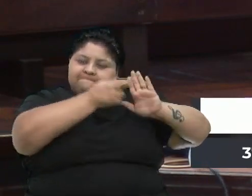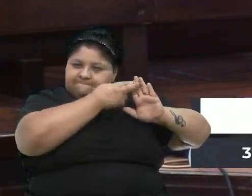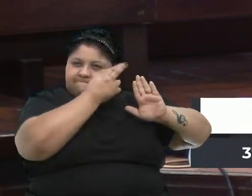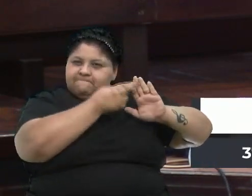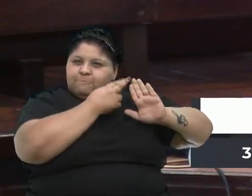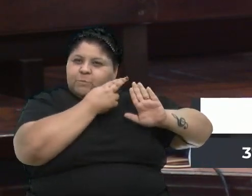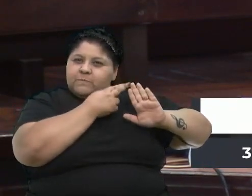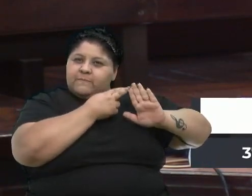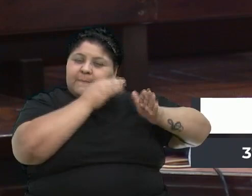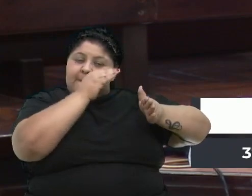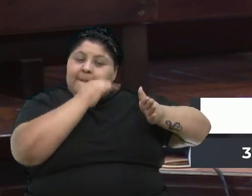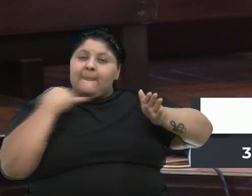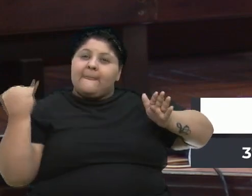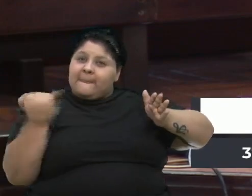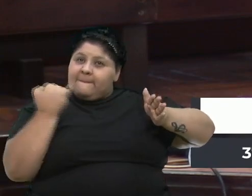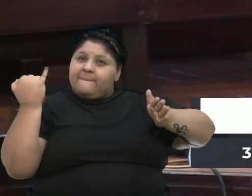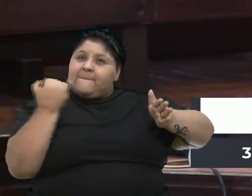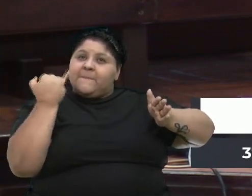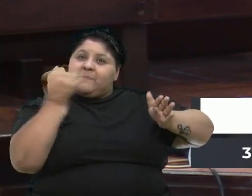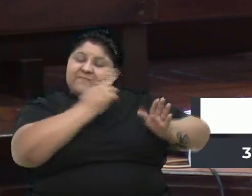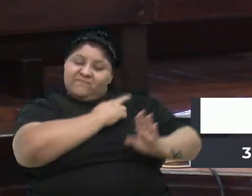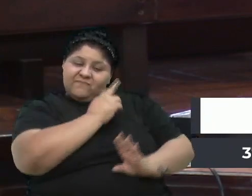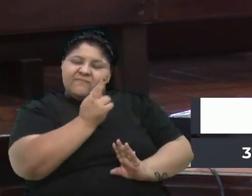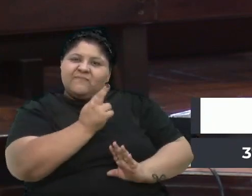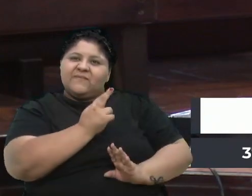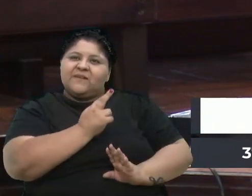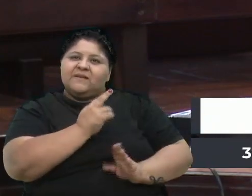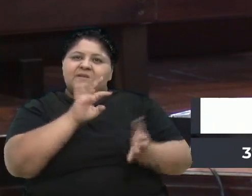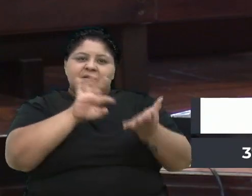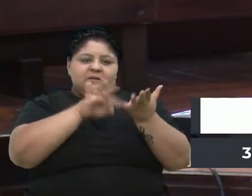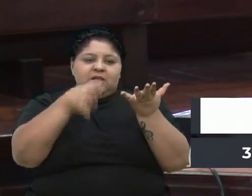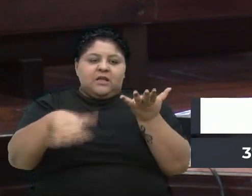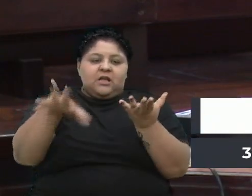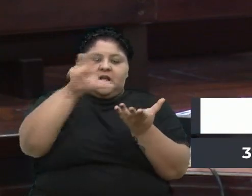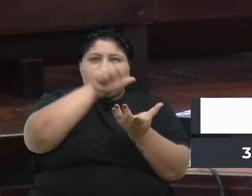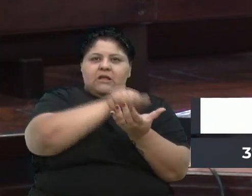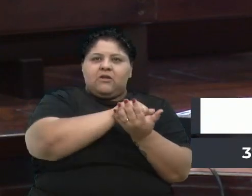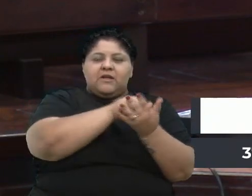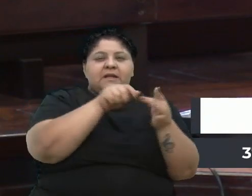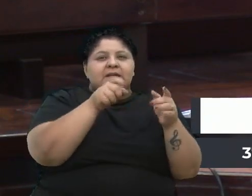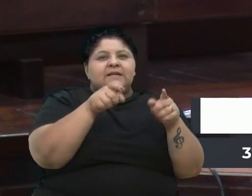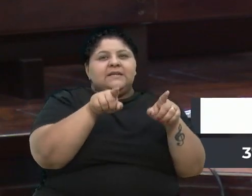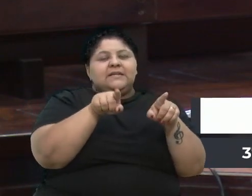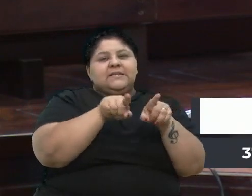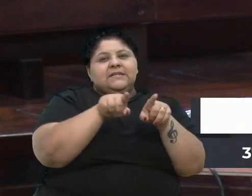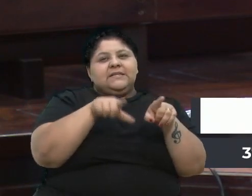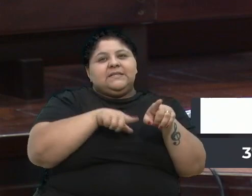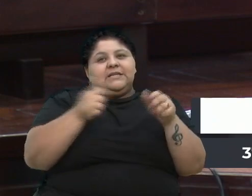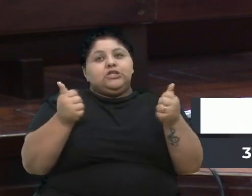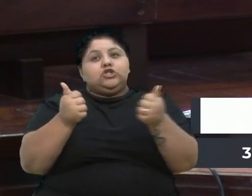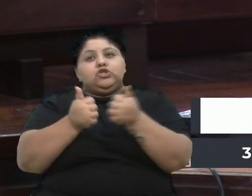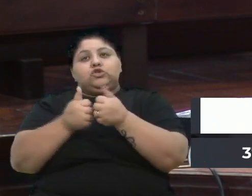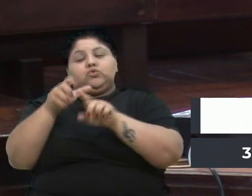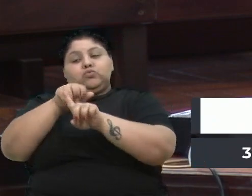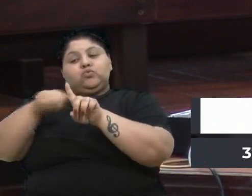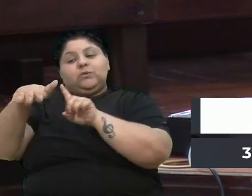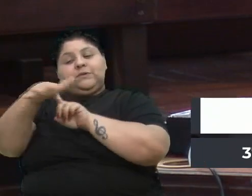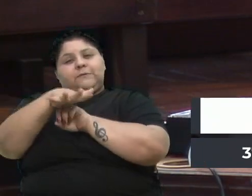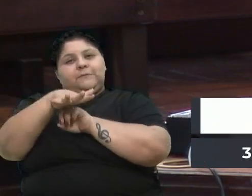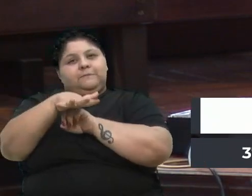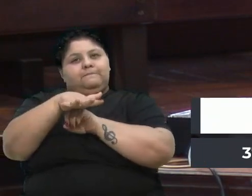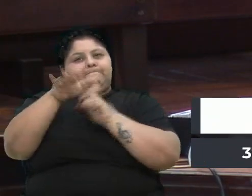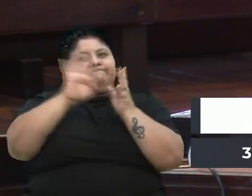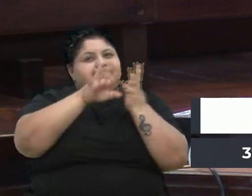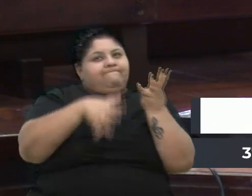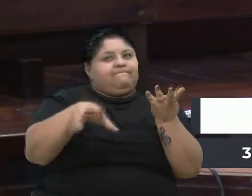É importante pela representação que a Codeca tem junto à nossa sociedade. A Codeca faz a